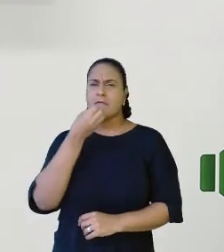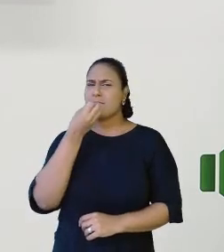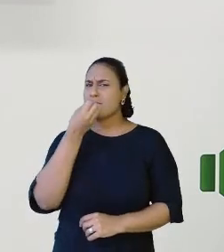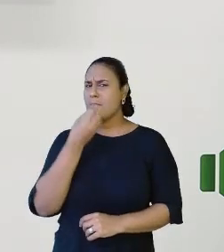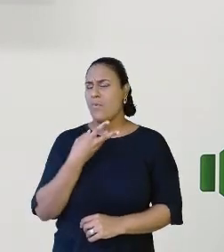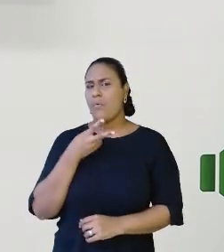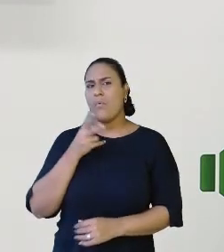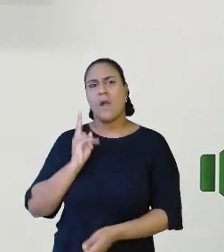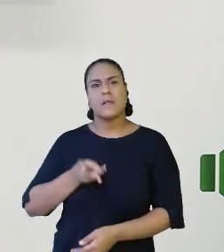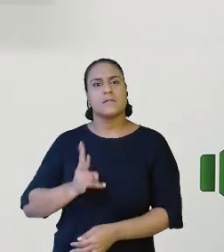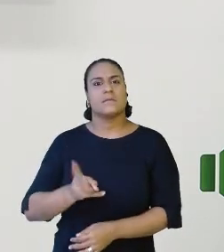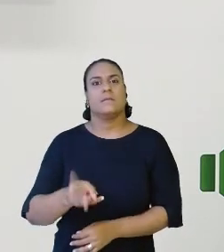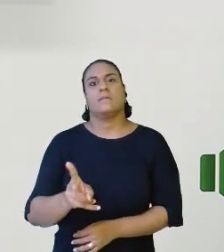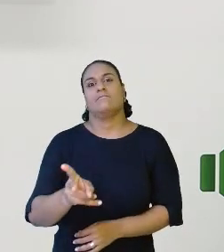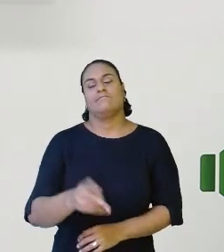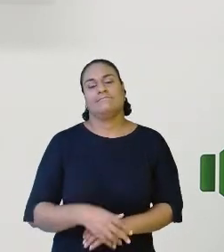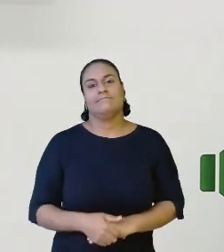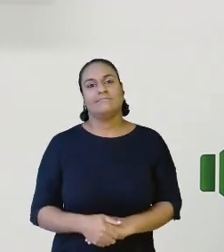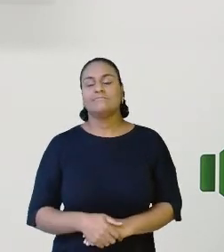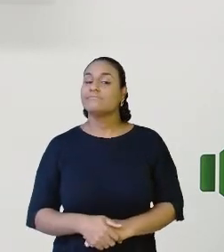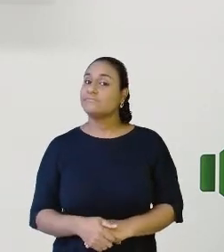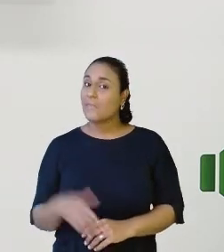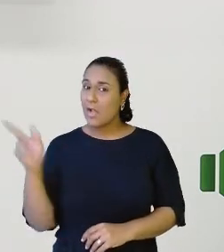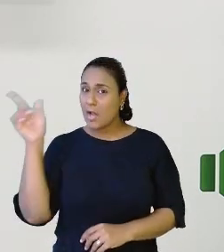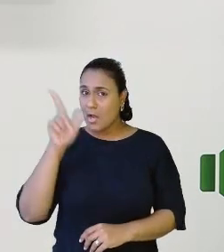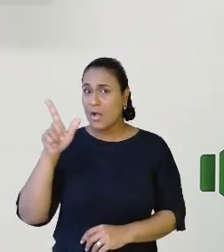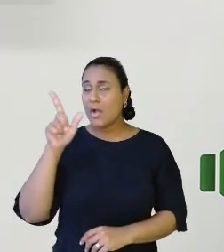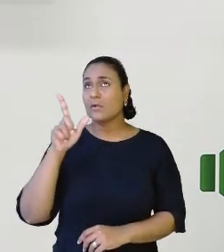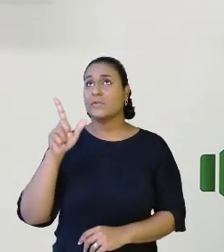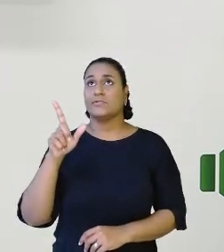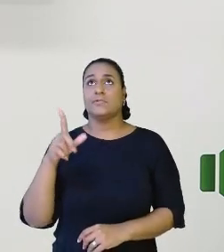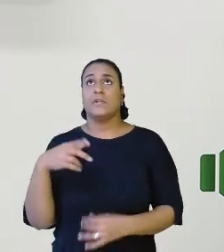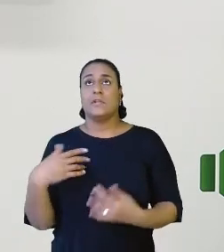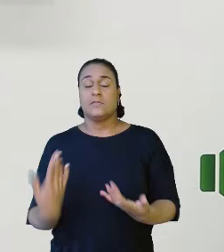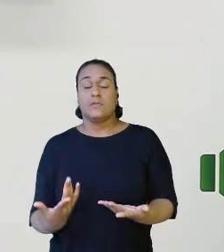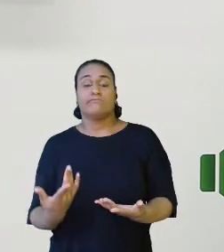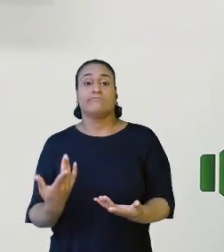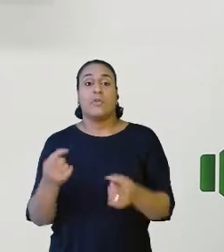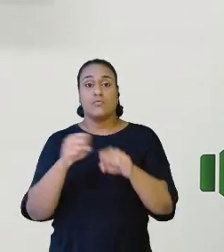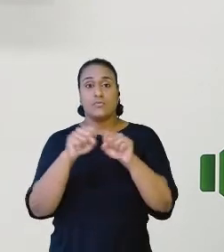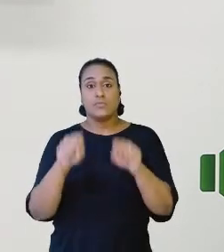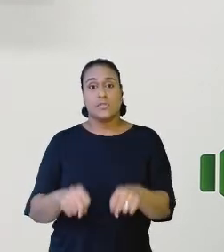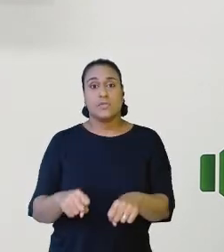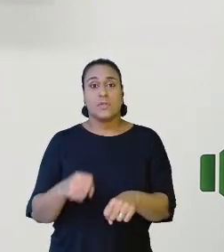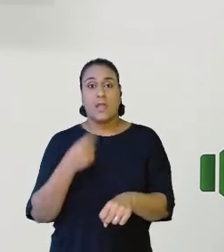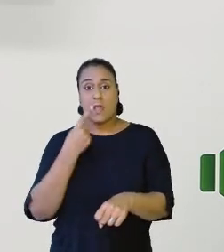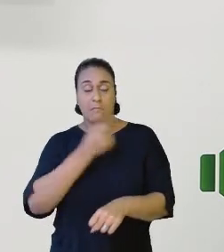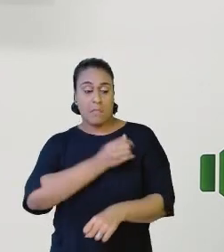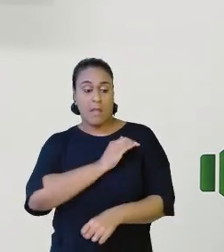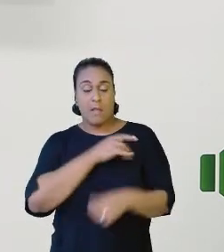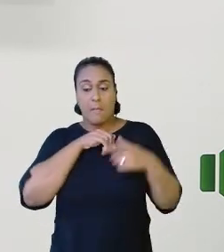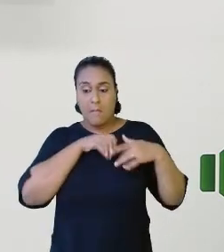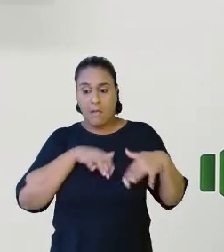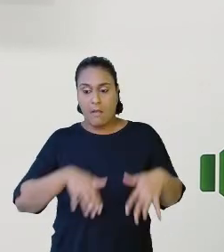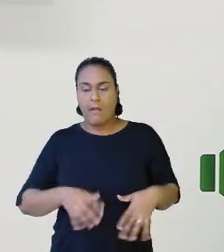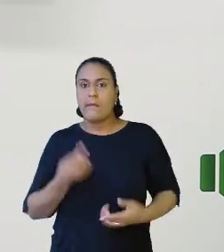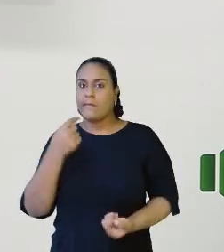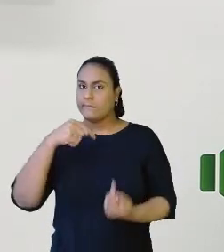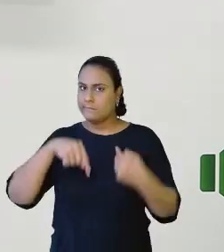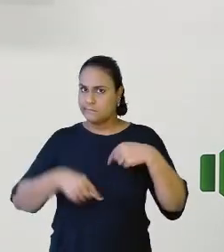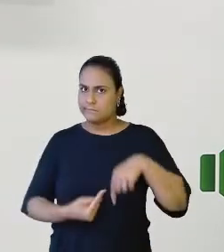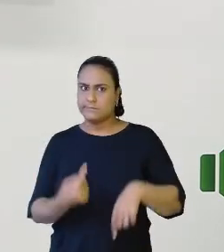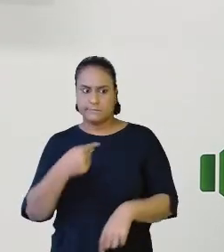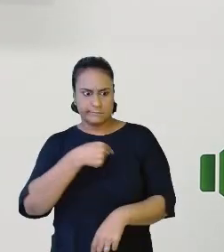esteja sempre ok. E claro, estamos falando do sistema circulatório, ele vai ser beneficiado com isso